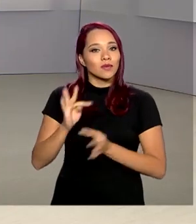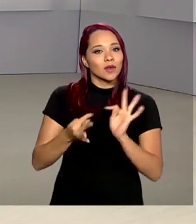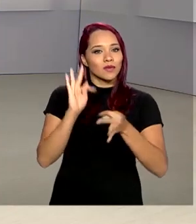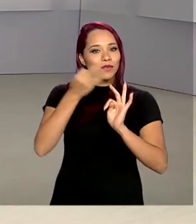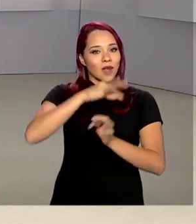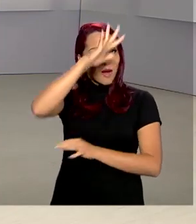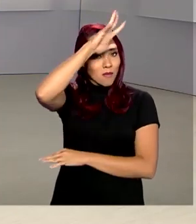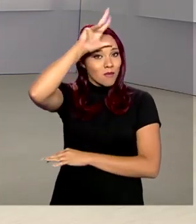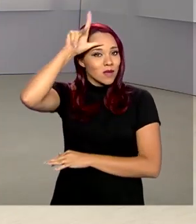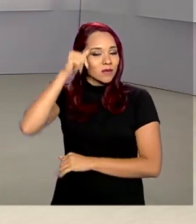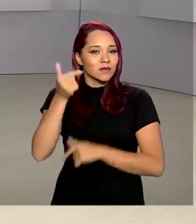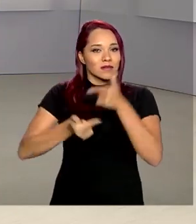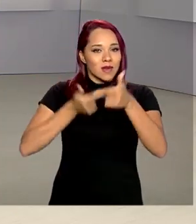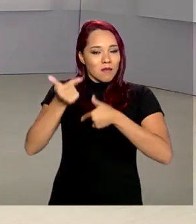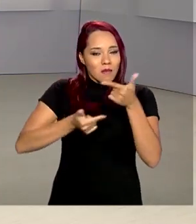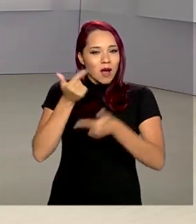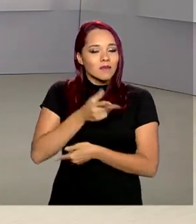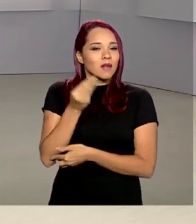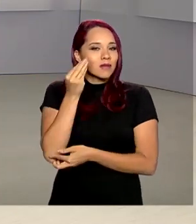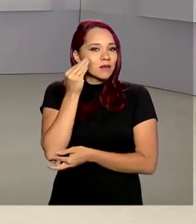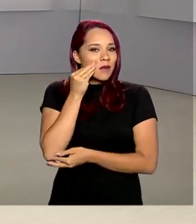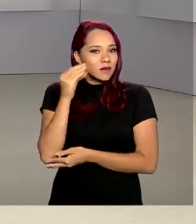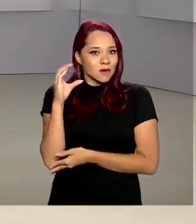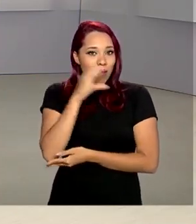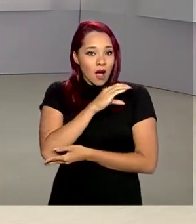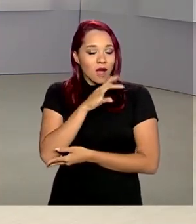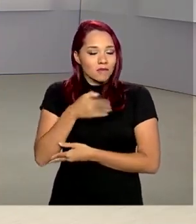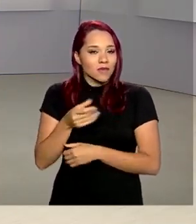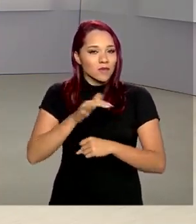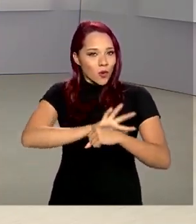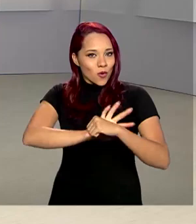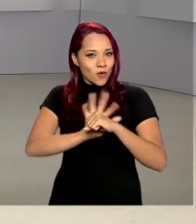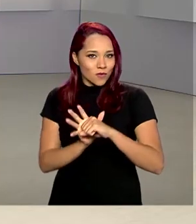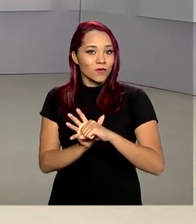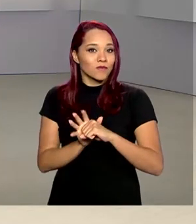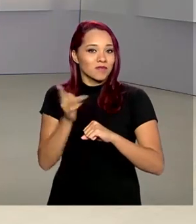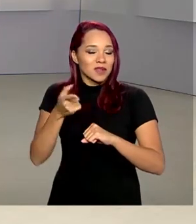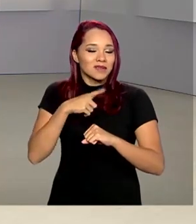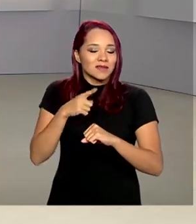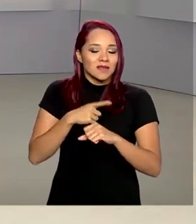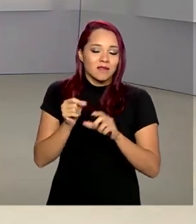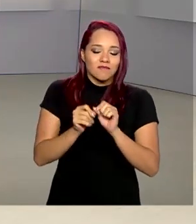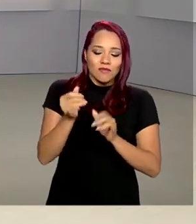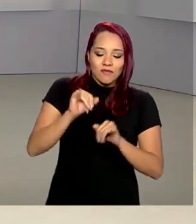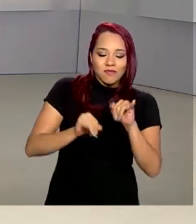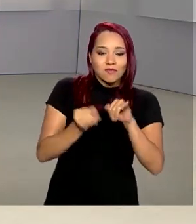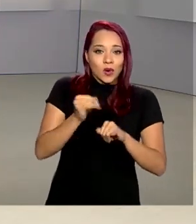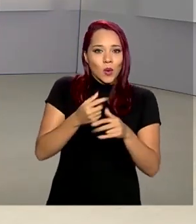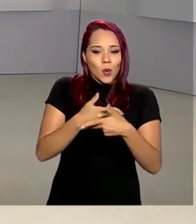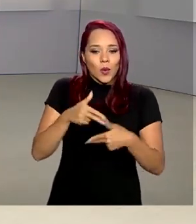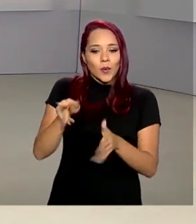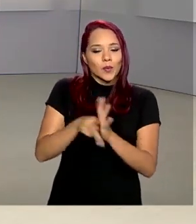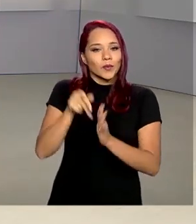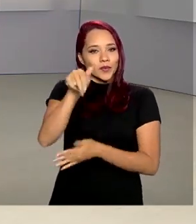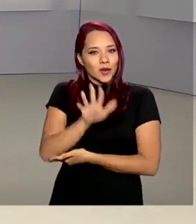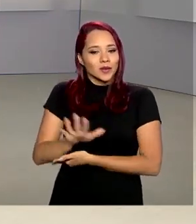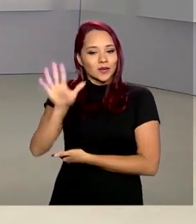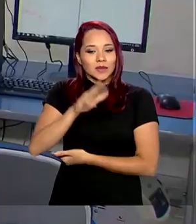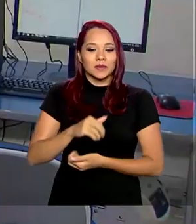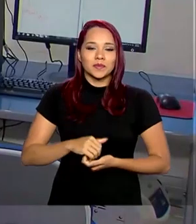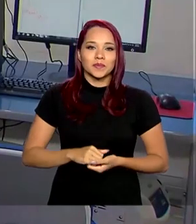da Amazônia trabalha para que testes rápidos para o novo coronavírus sejam produzidos com insumos nacionais.